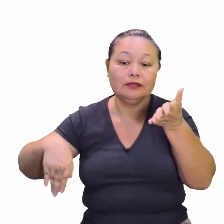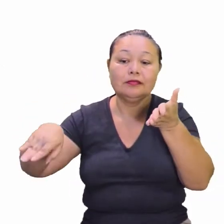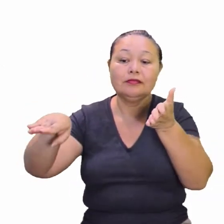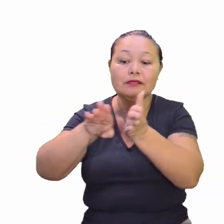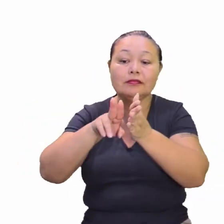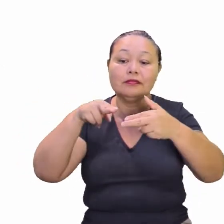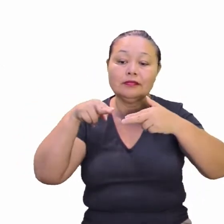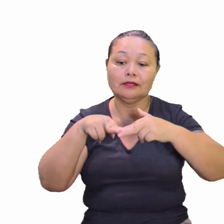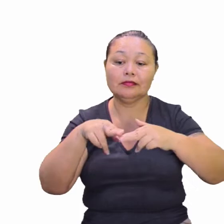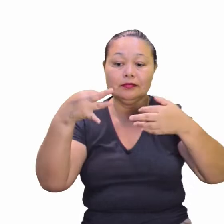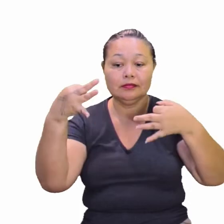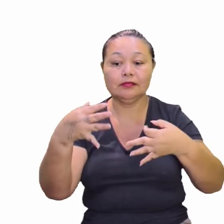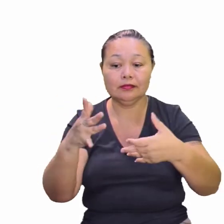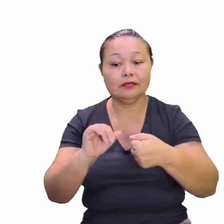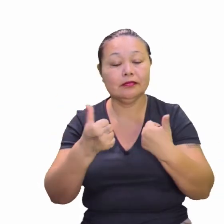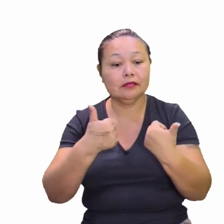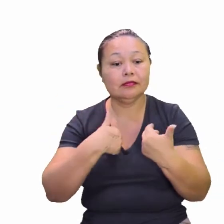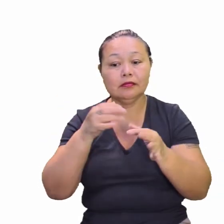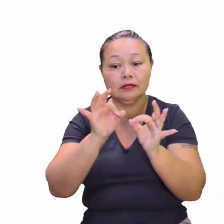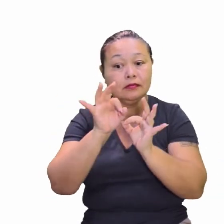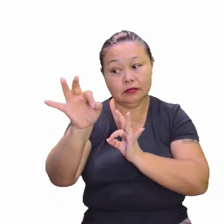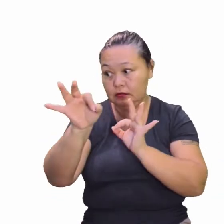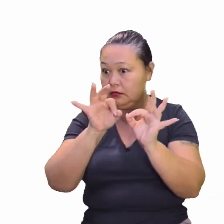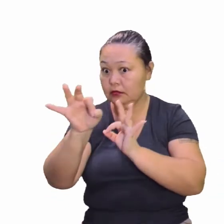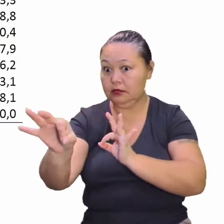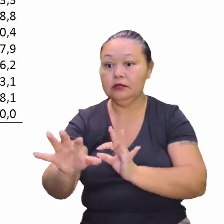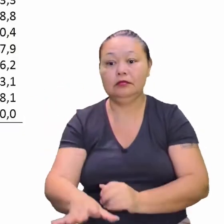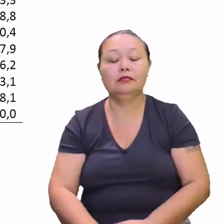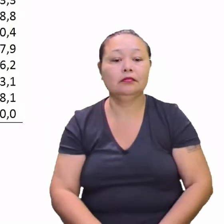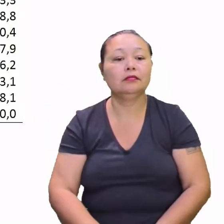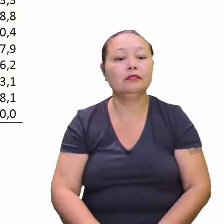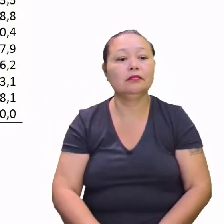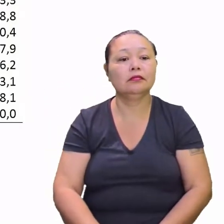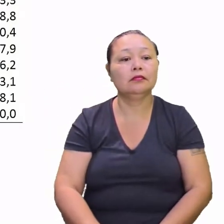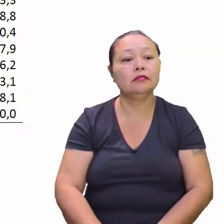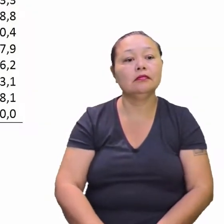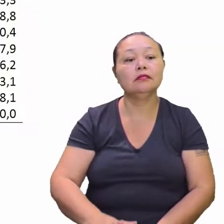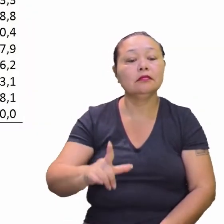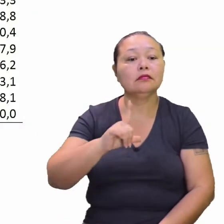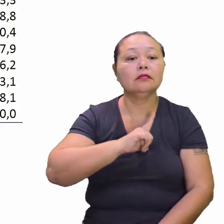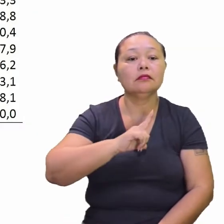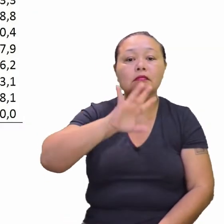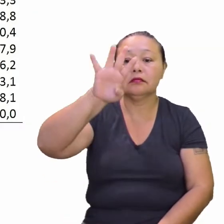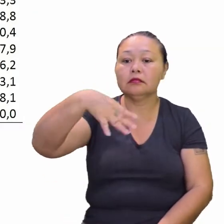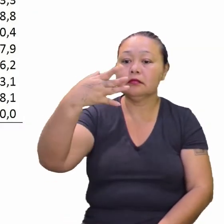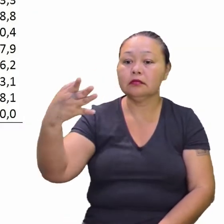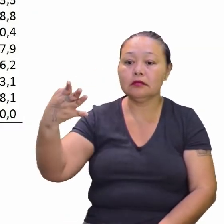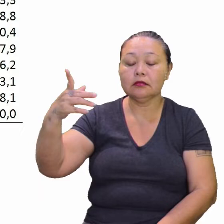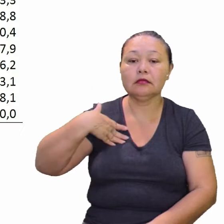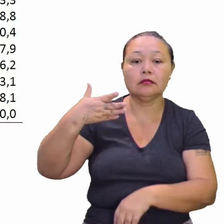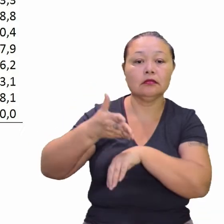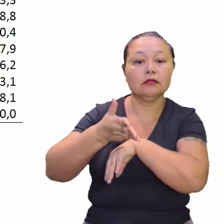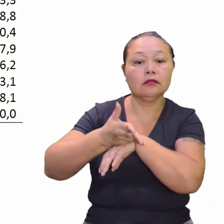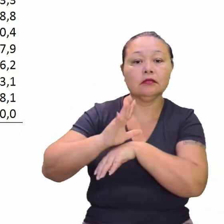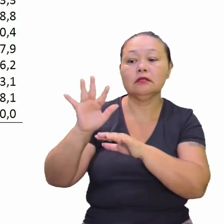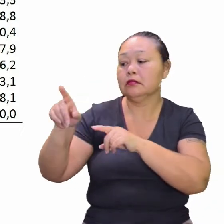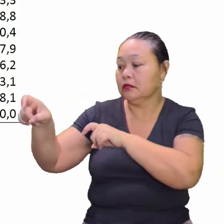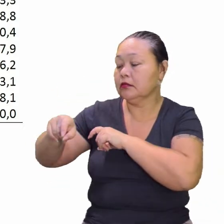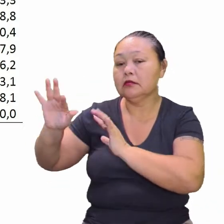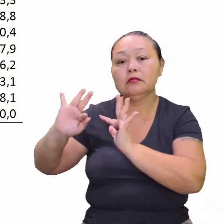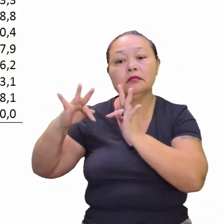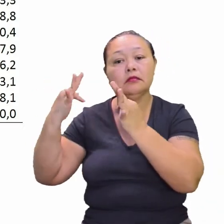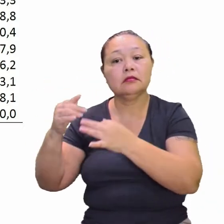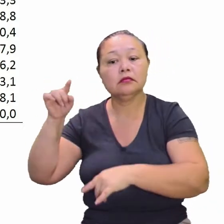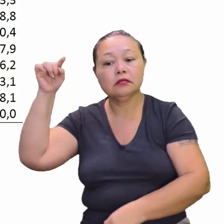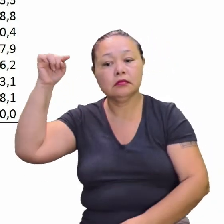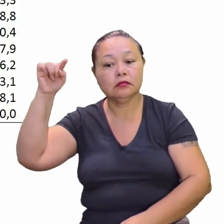mercado e a gente comprar. Exatamente. É distante, né? Vamos lá. Então, nós temos aí a tabela da participação da agricultura